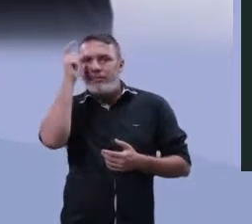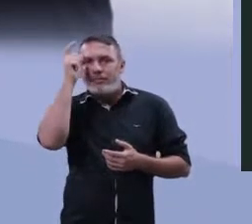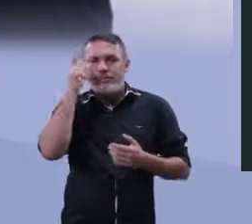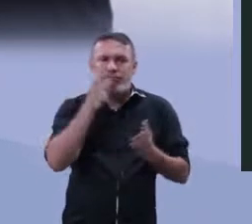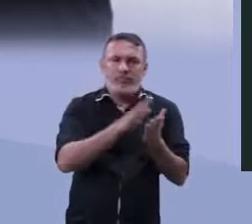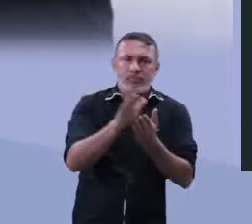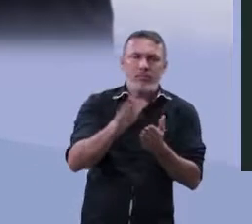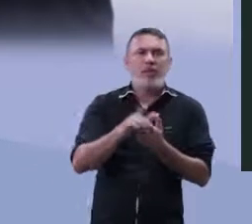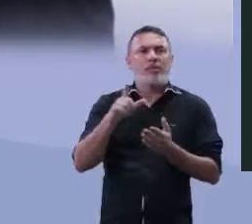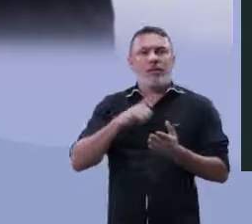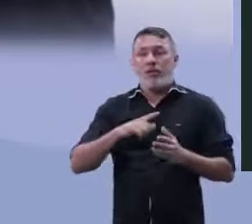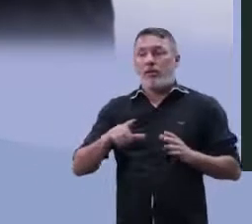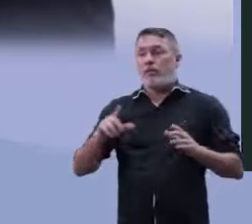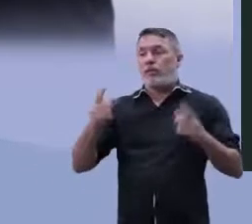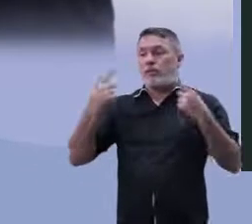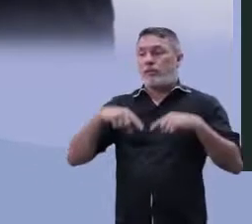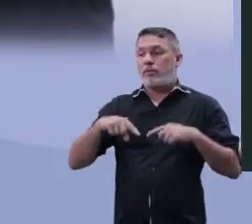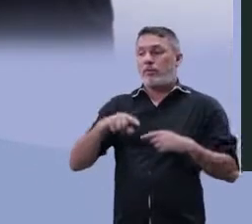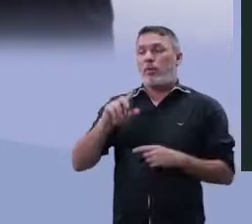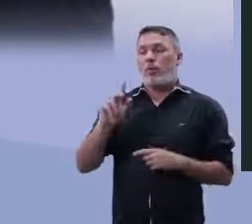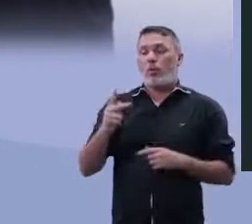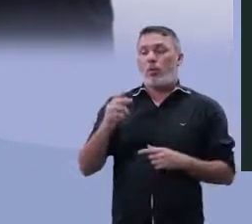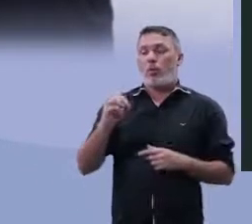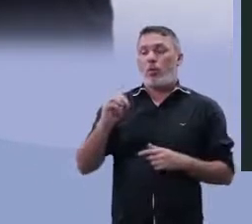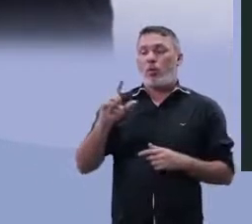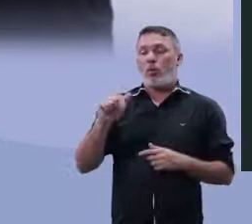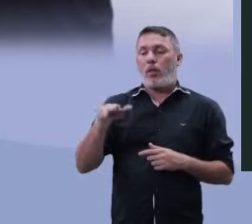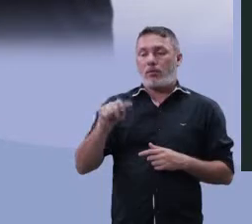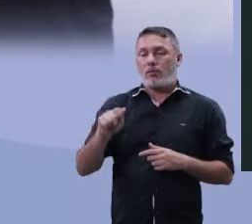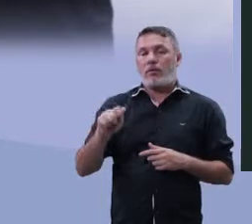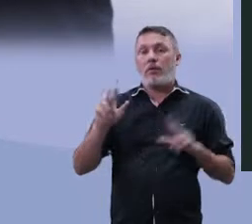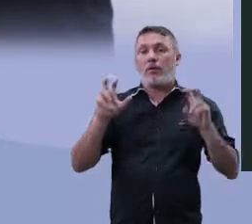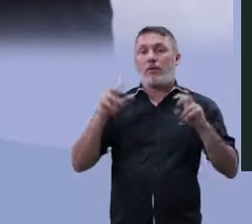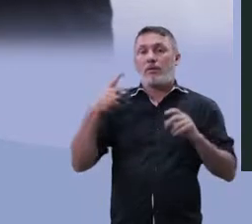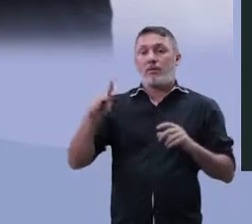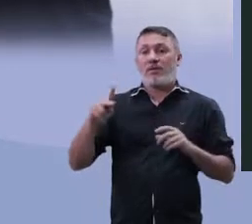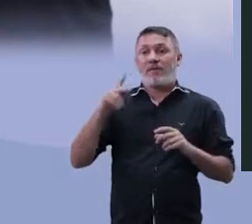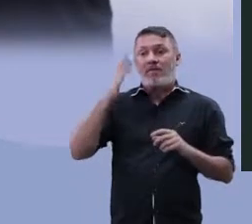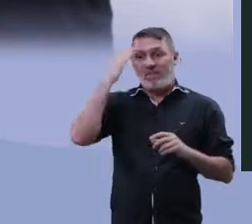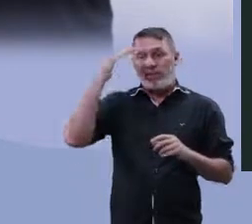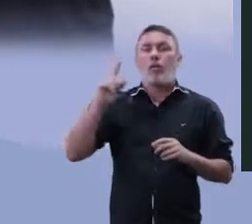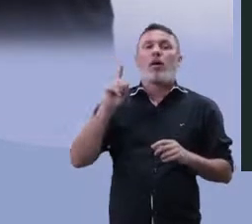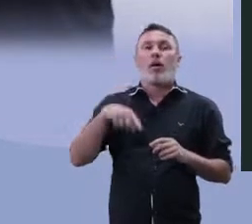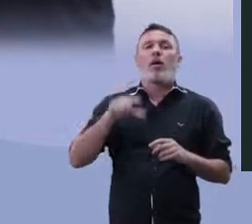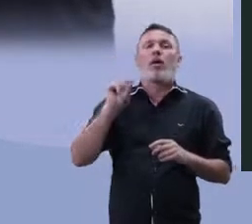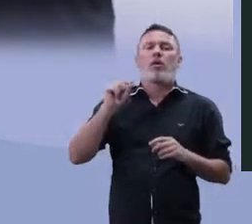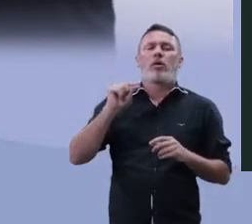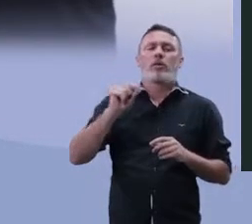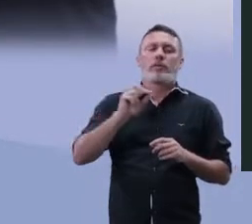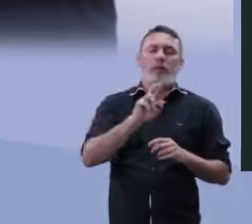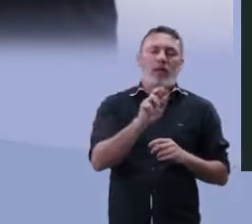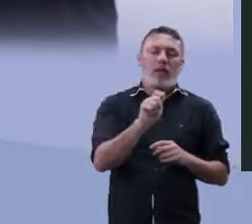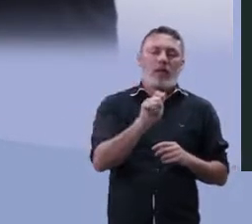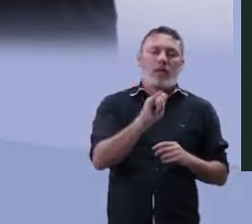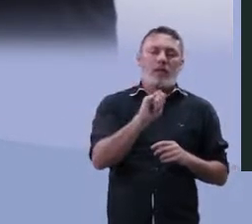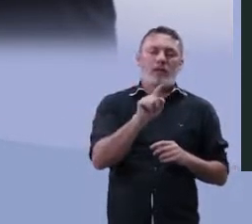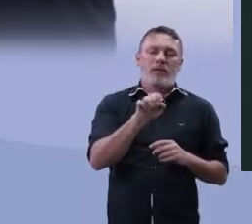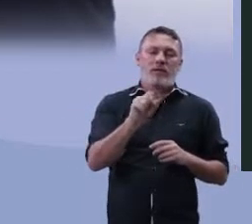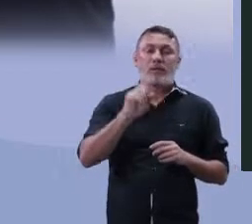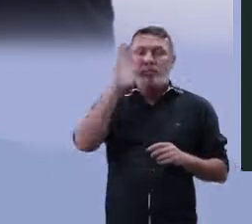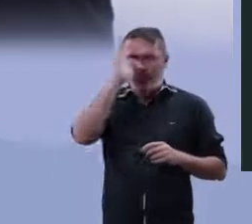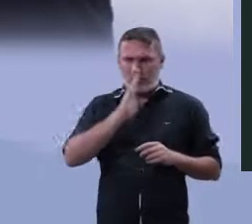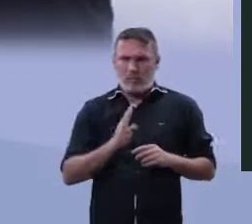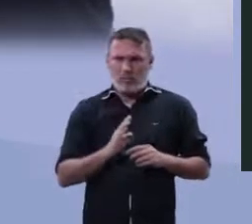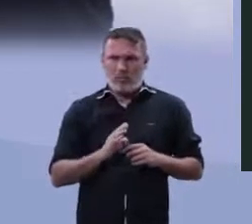Né? O texto mais famoso do Sérgio Buarque de Holanda é o Raízes do Brasil, né? Uma